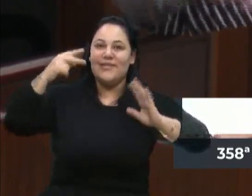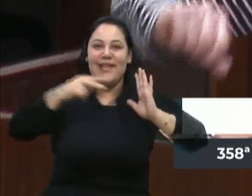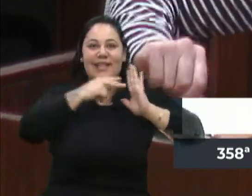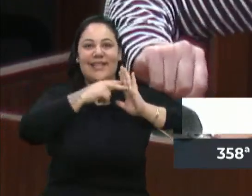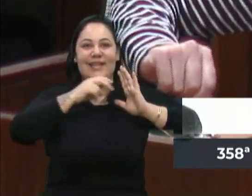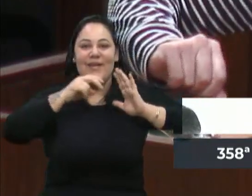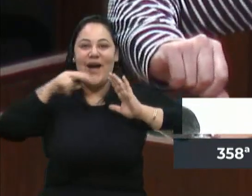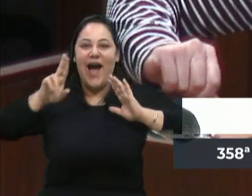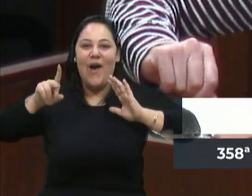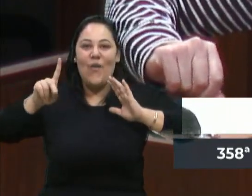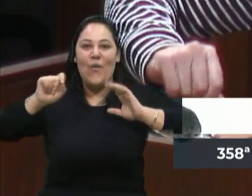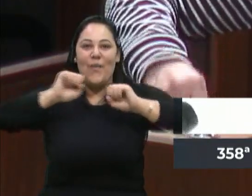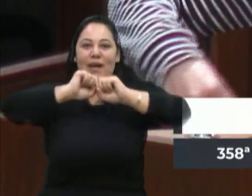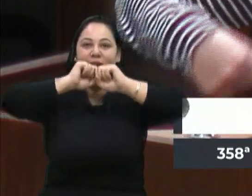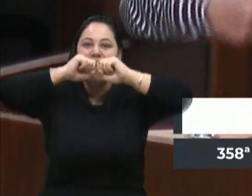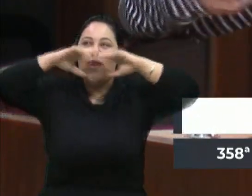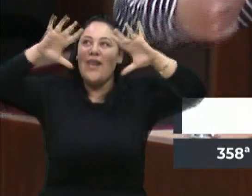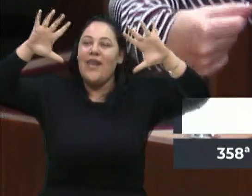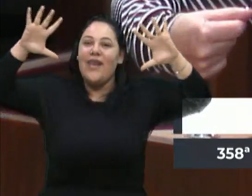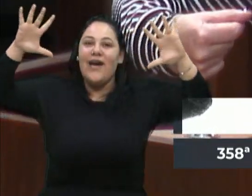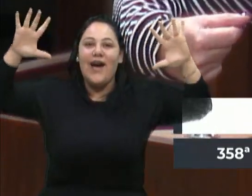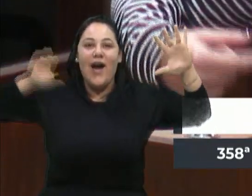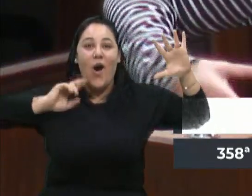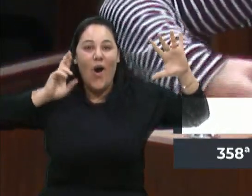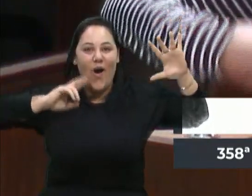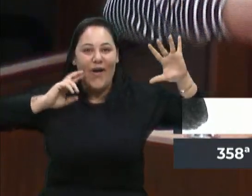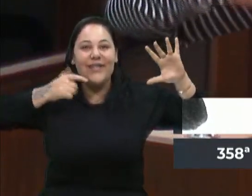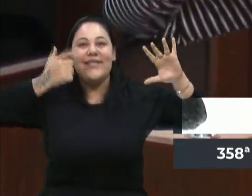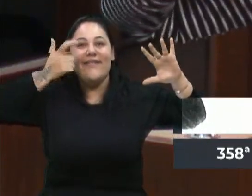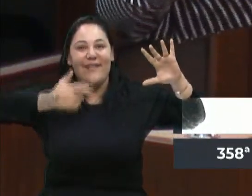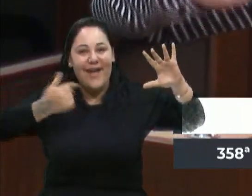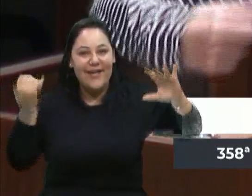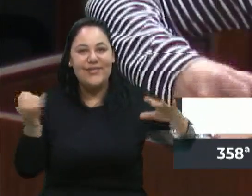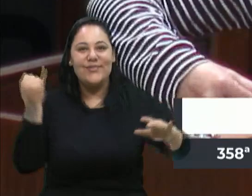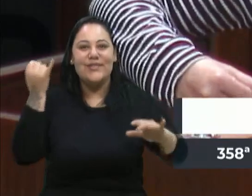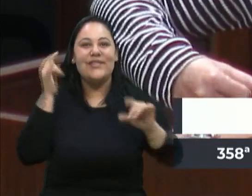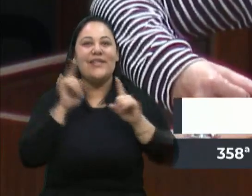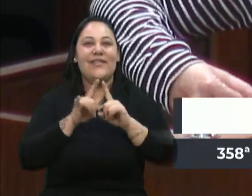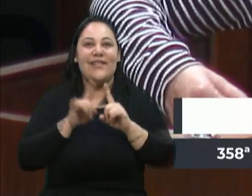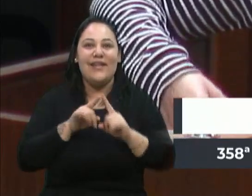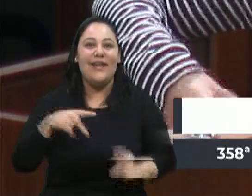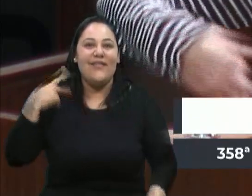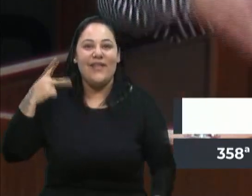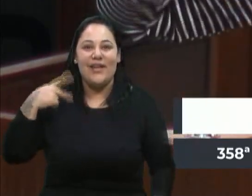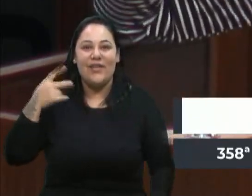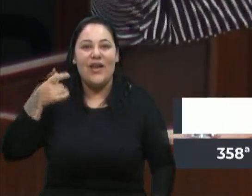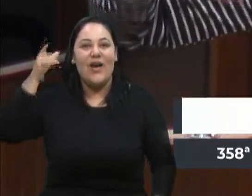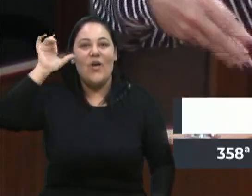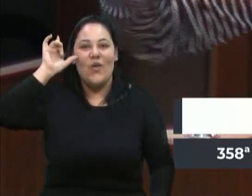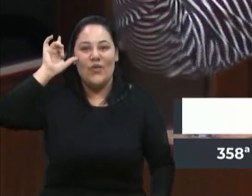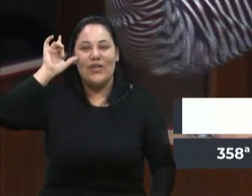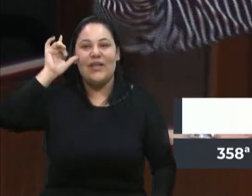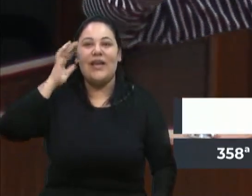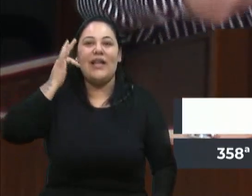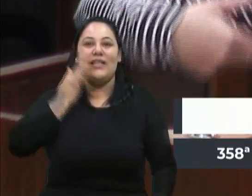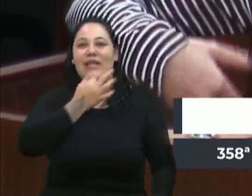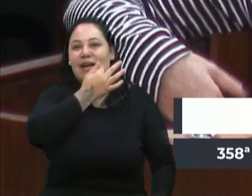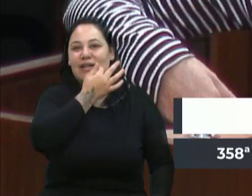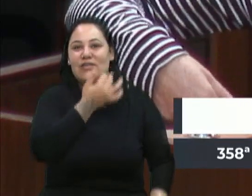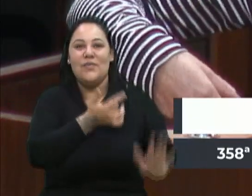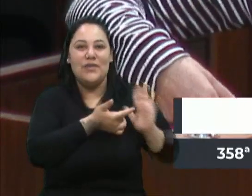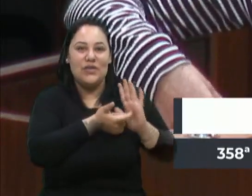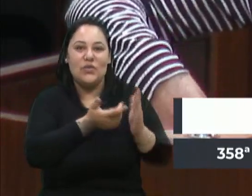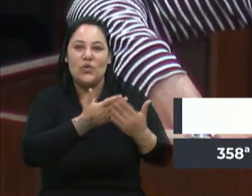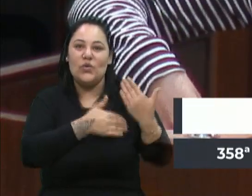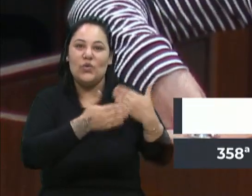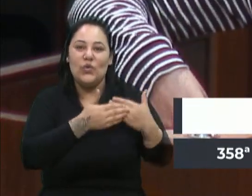toda iluminada de rosa. Então, é importante, ontem a vereadora Tatiane já apresentou tudo o que a